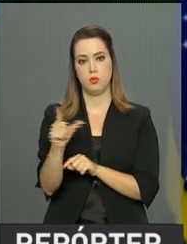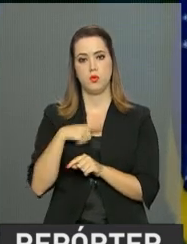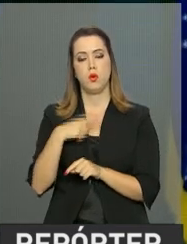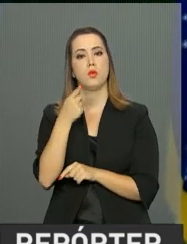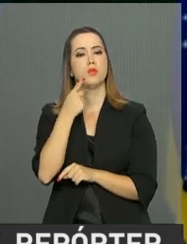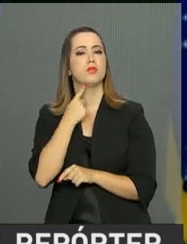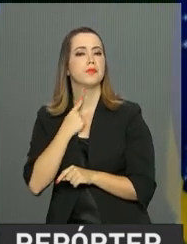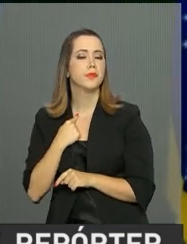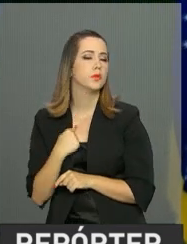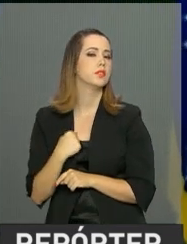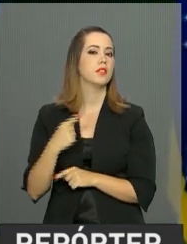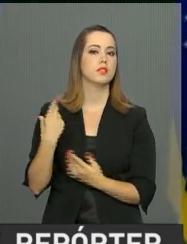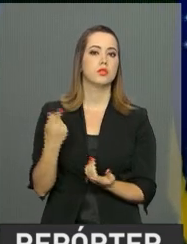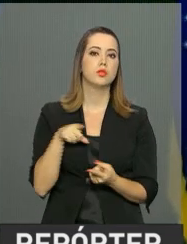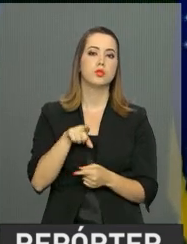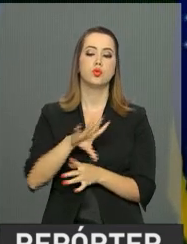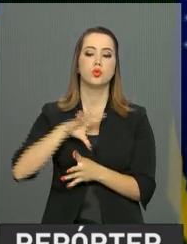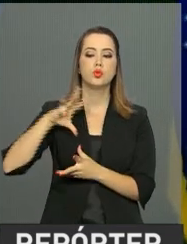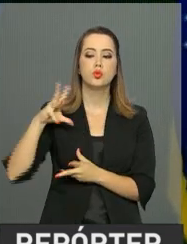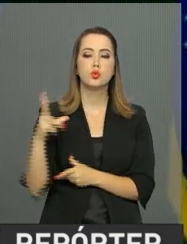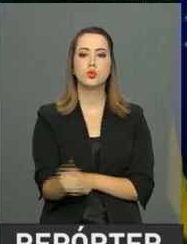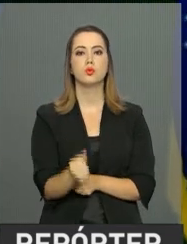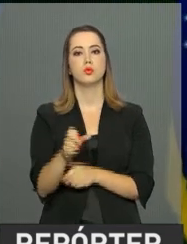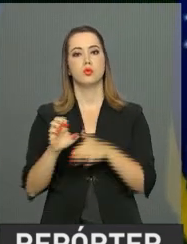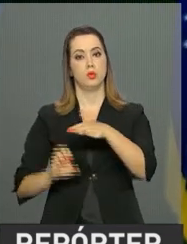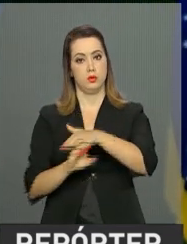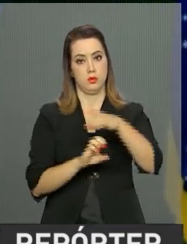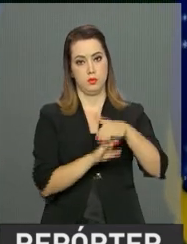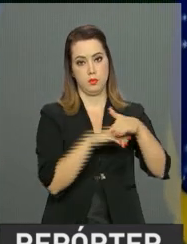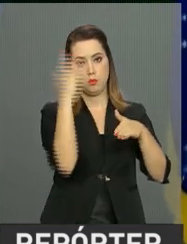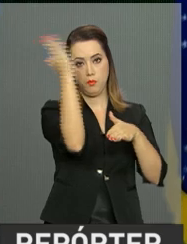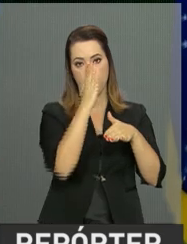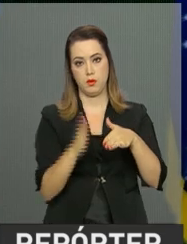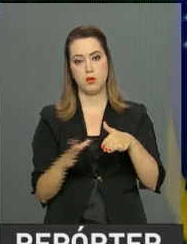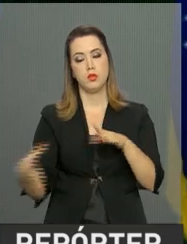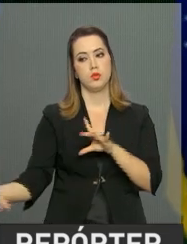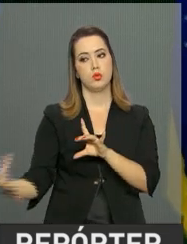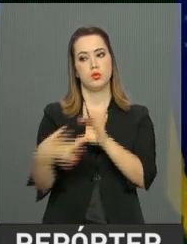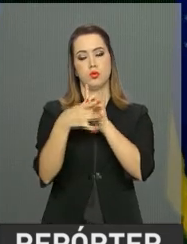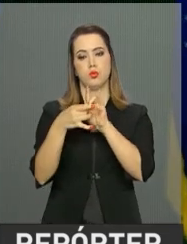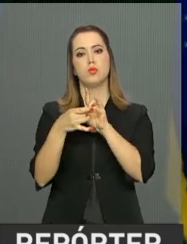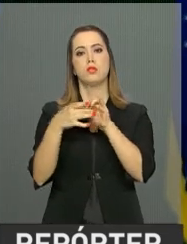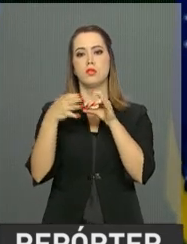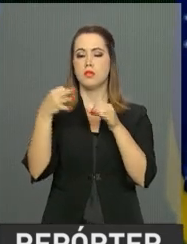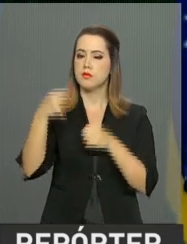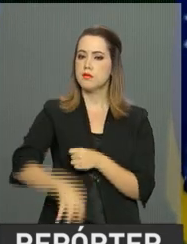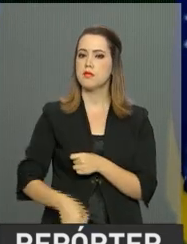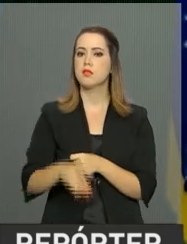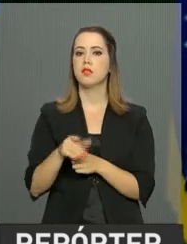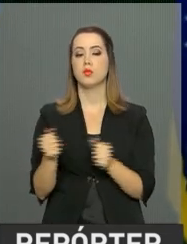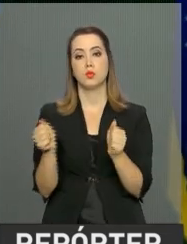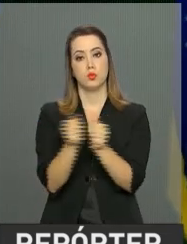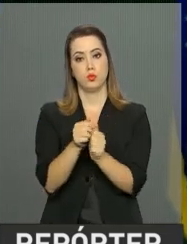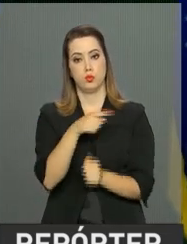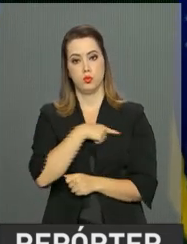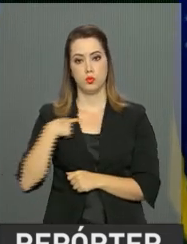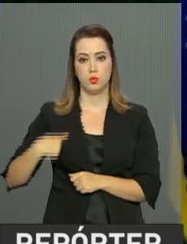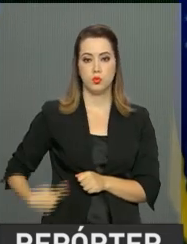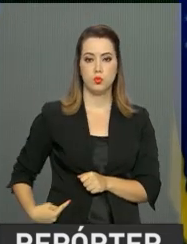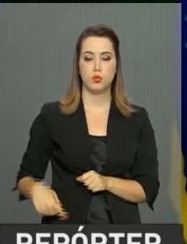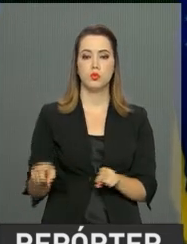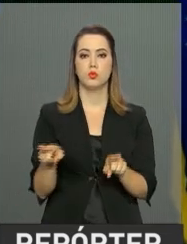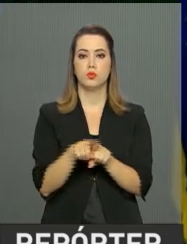desejo extraordinário de todo o empresariado brasileiro de fazer uma aliança muito sólida com a China e